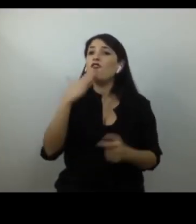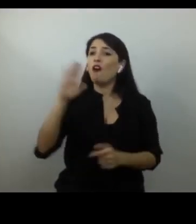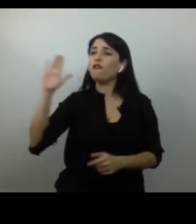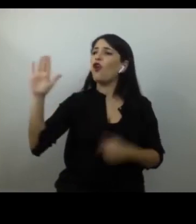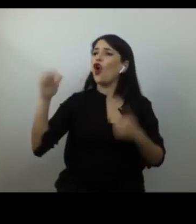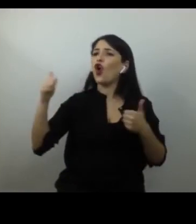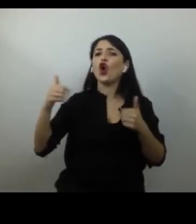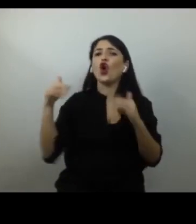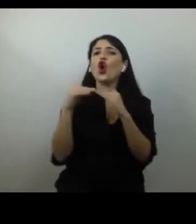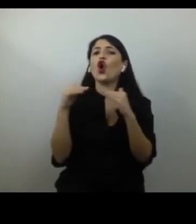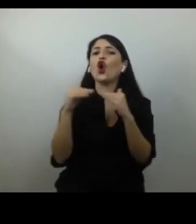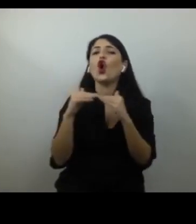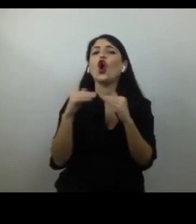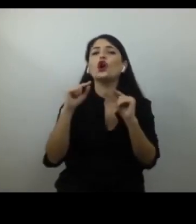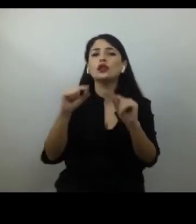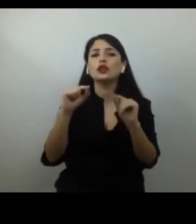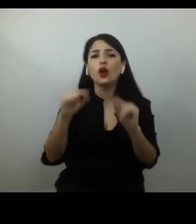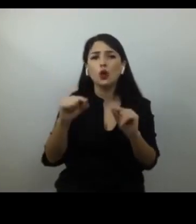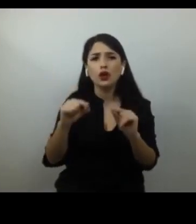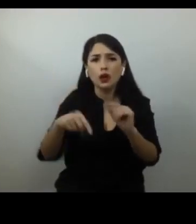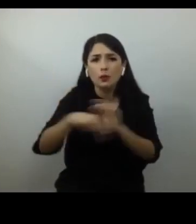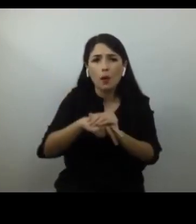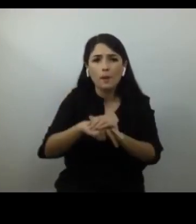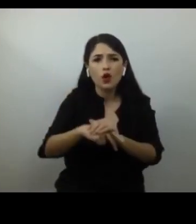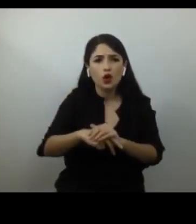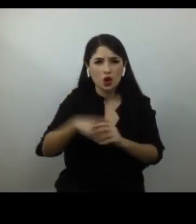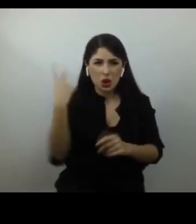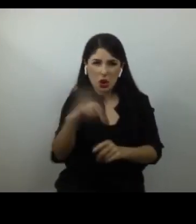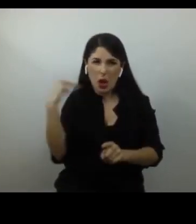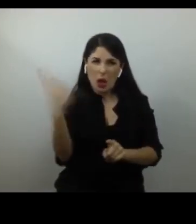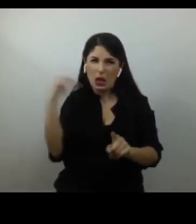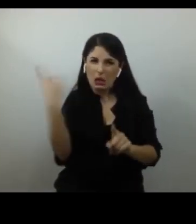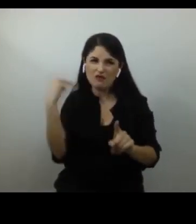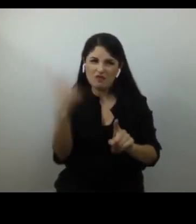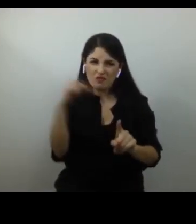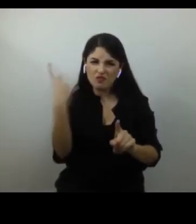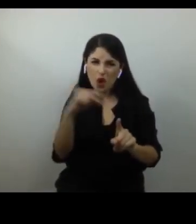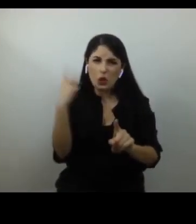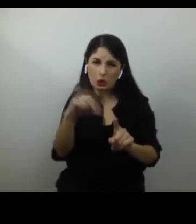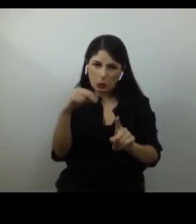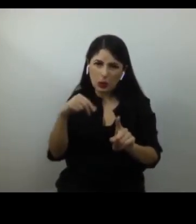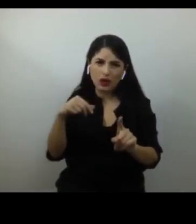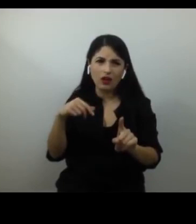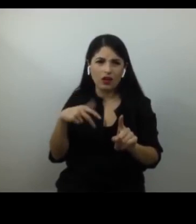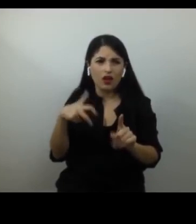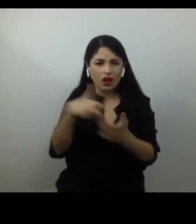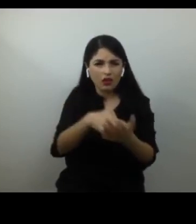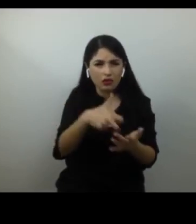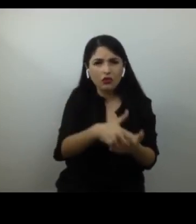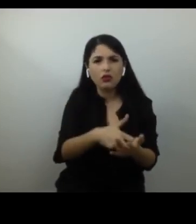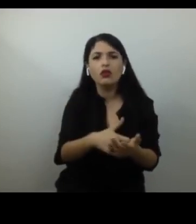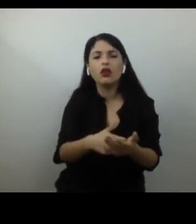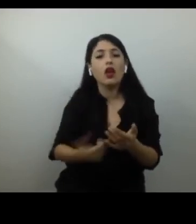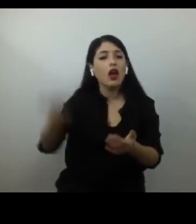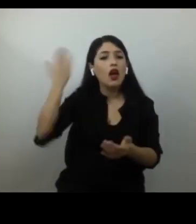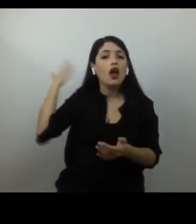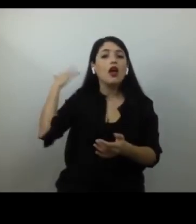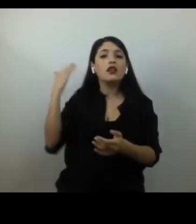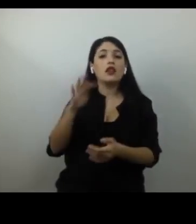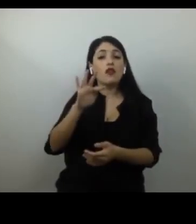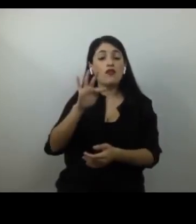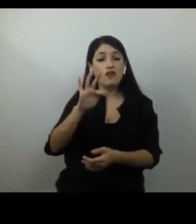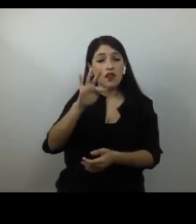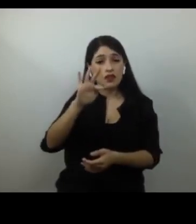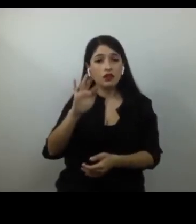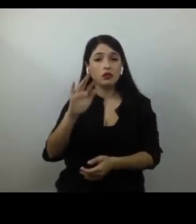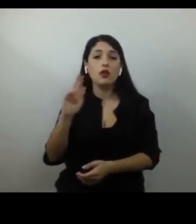ter sido dado um tiro no Fernando Henrique Cardoso durante a ditadura, isso em plena presidência do presidente Fernando Henrique, e